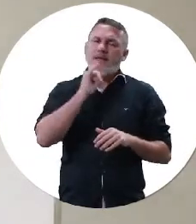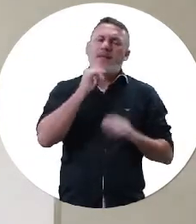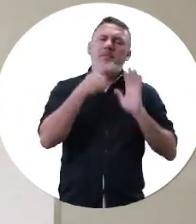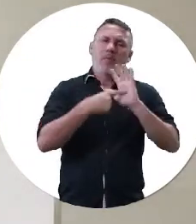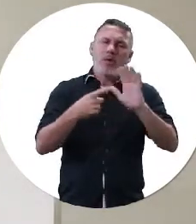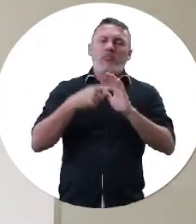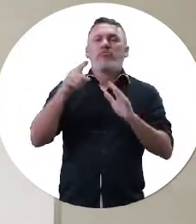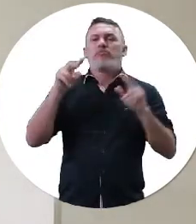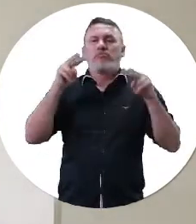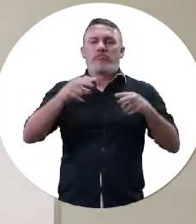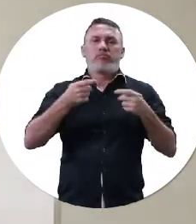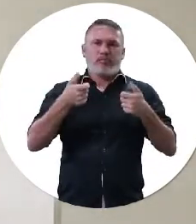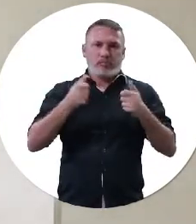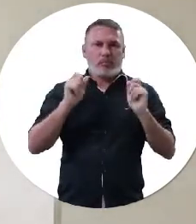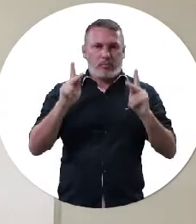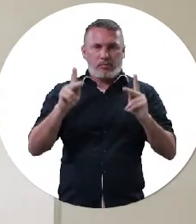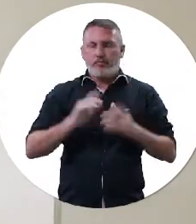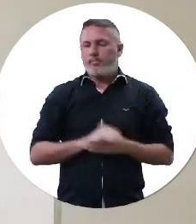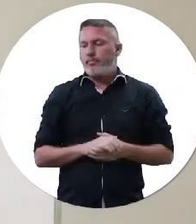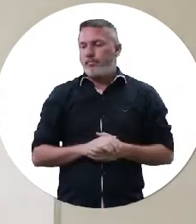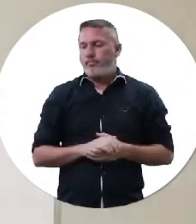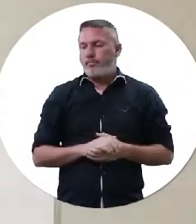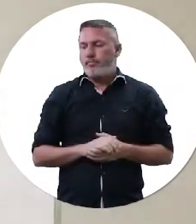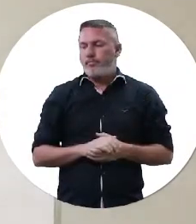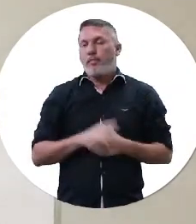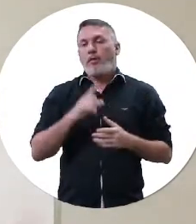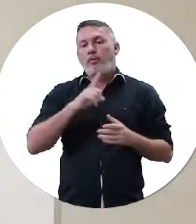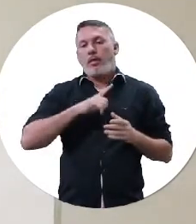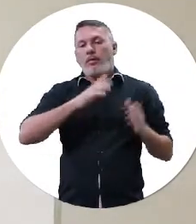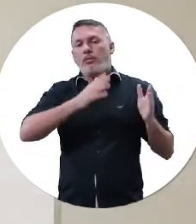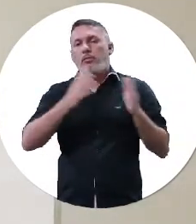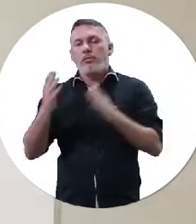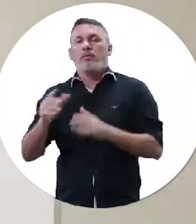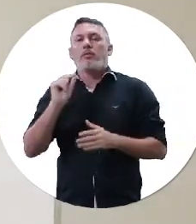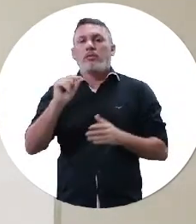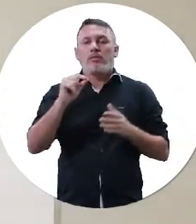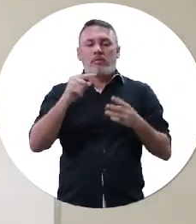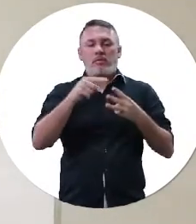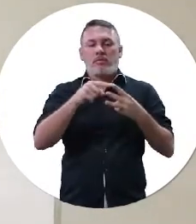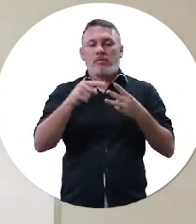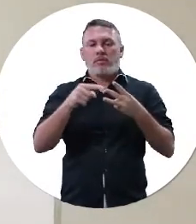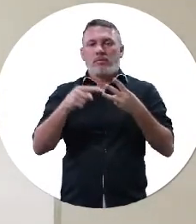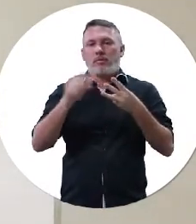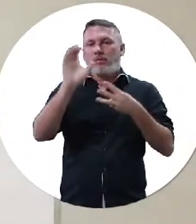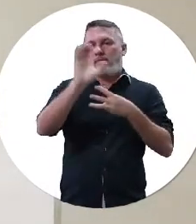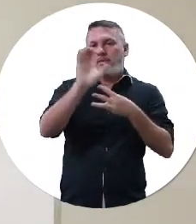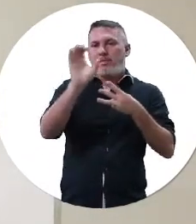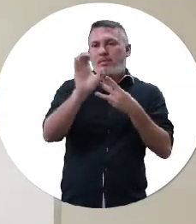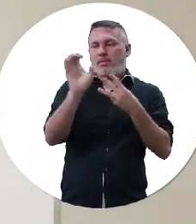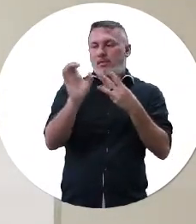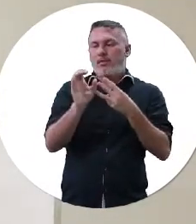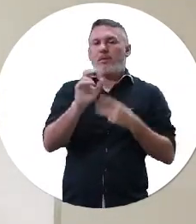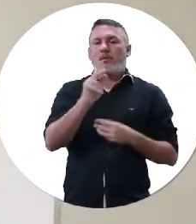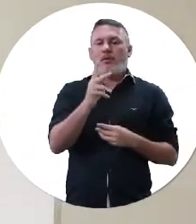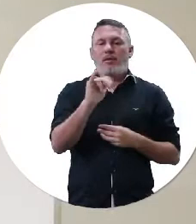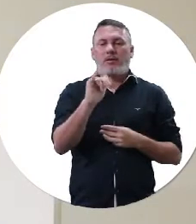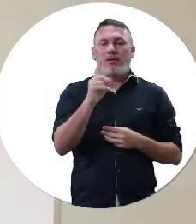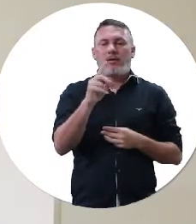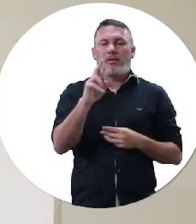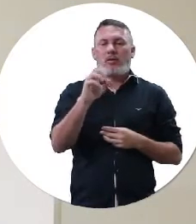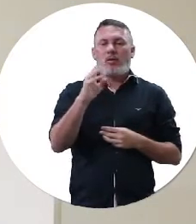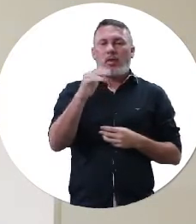Ok? Hidrocarboneto com terminação ato, de radical com A. Com os exemplos vão ficar mais fáceis de se enxergar. Vem